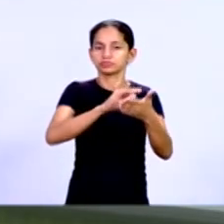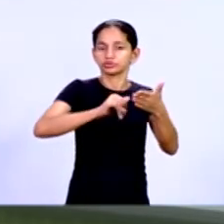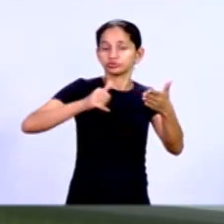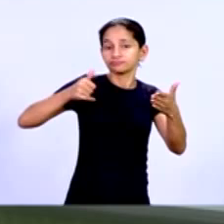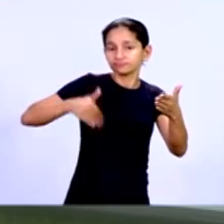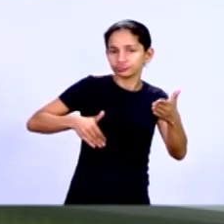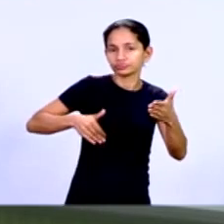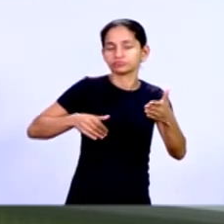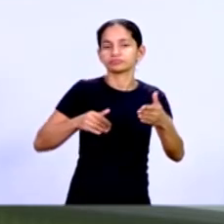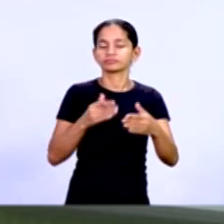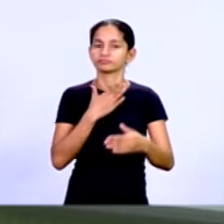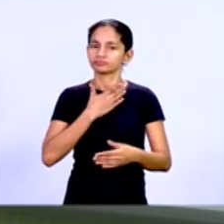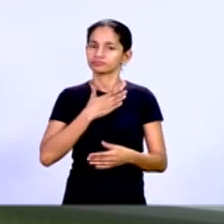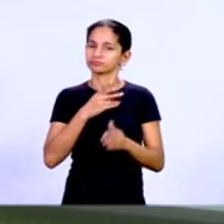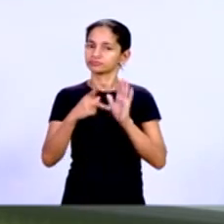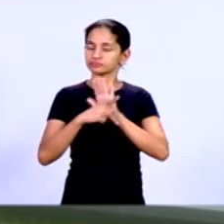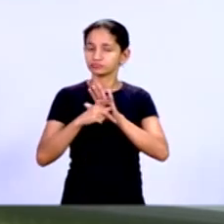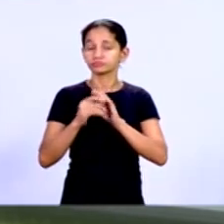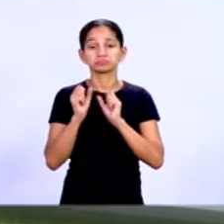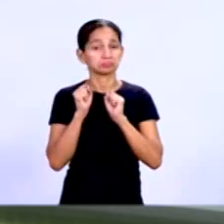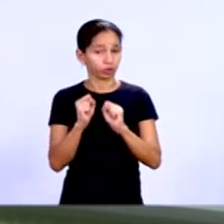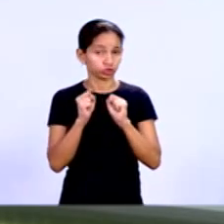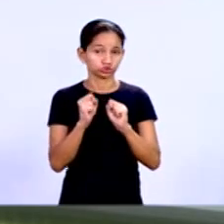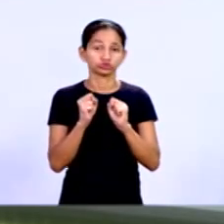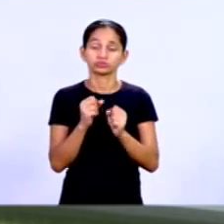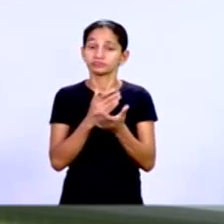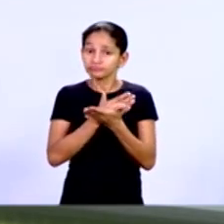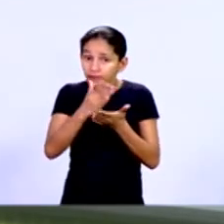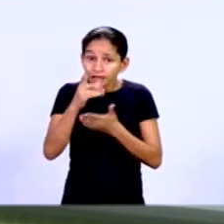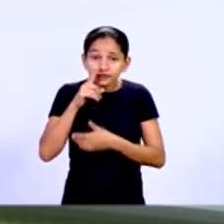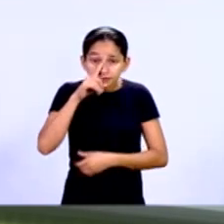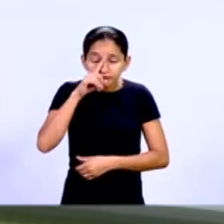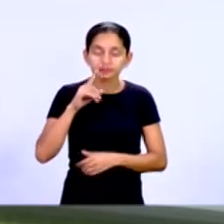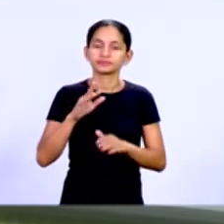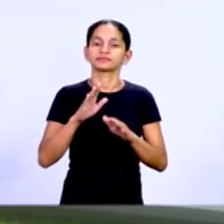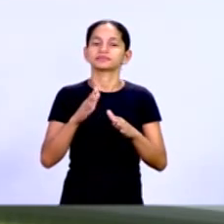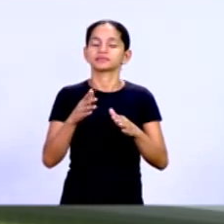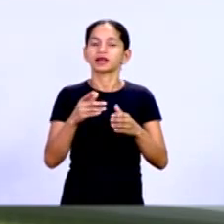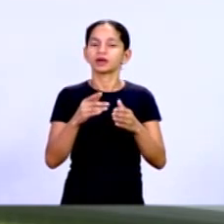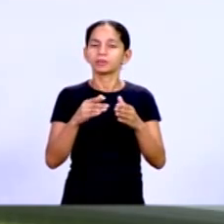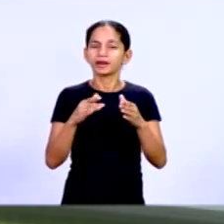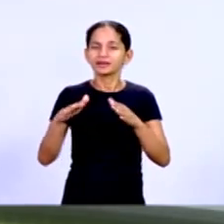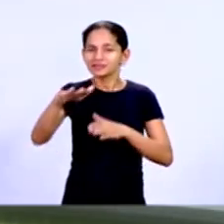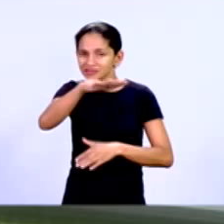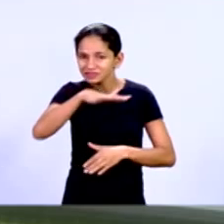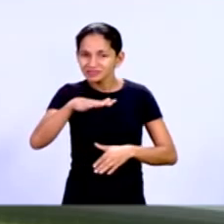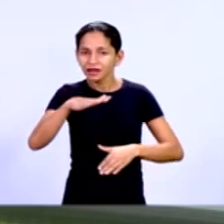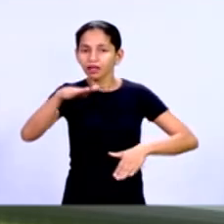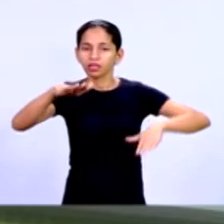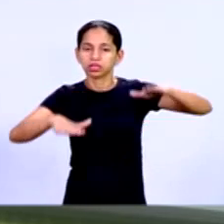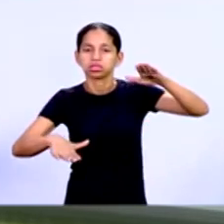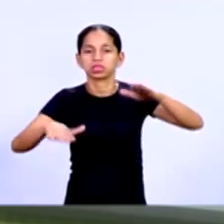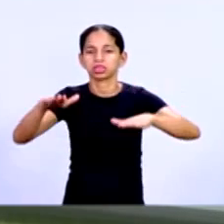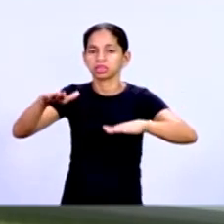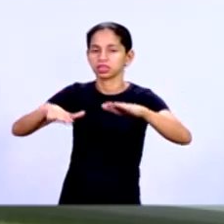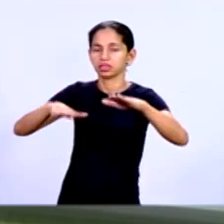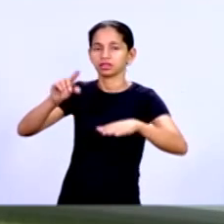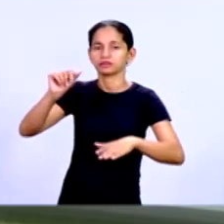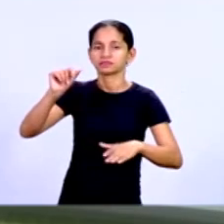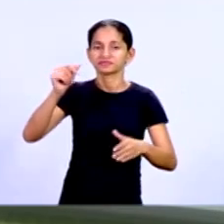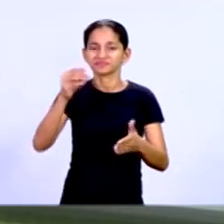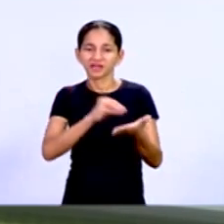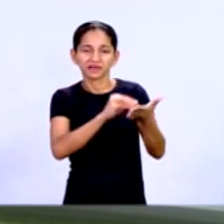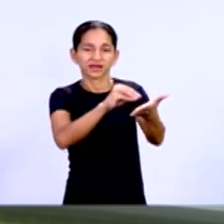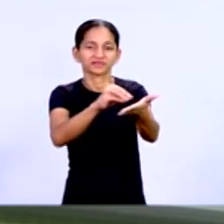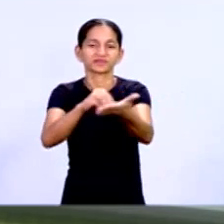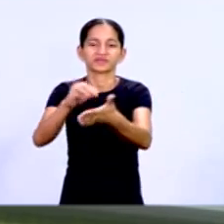seguros. Então, o risco aconteceu, começa o mercado a ficar desequilibrado. E quando sai esse capital